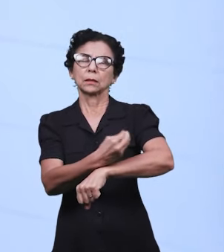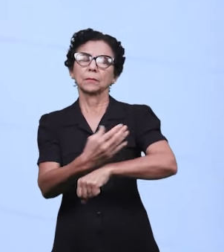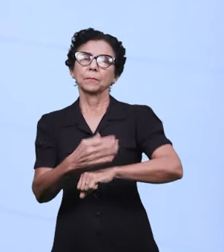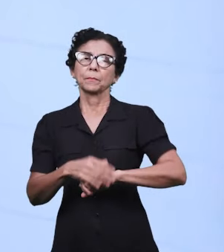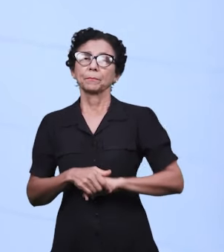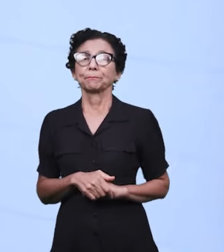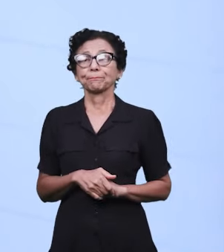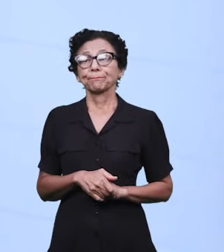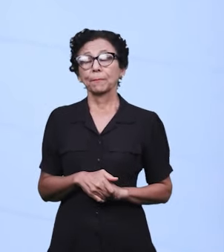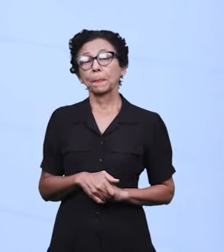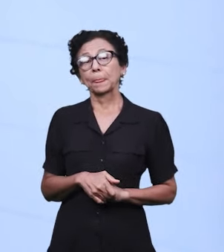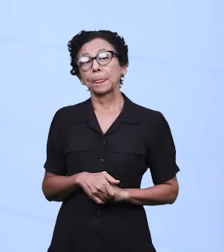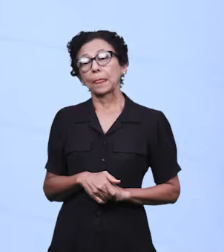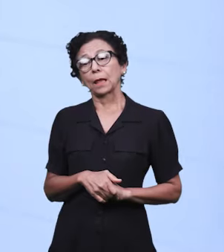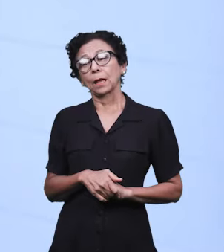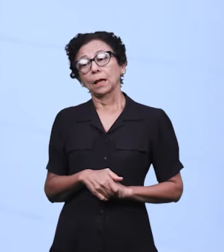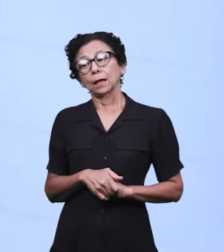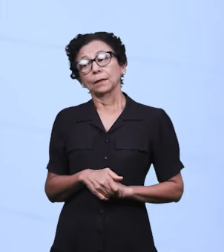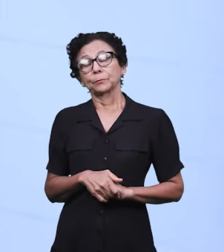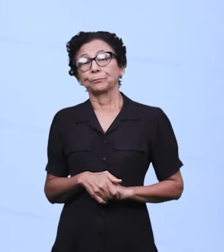uma negativa, isso